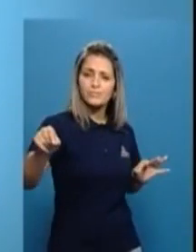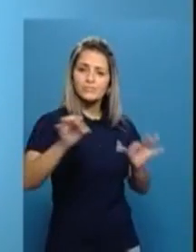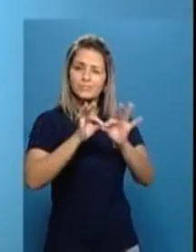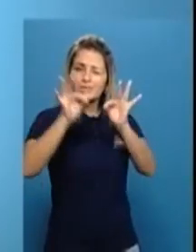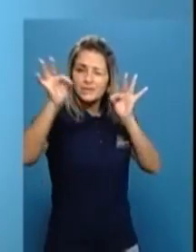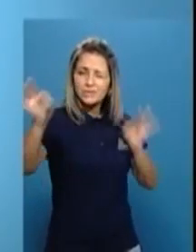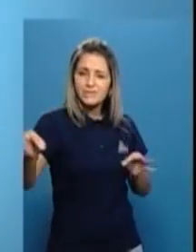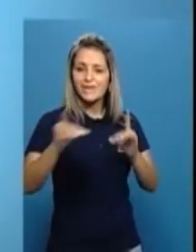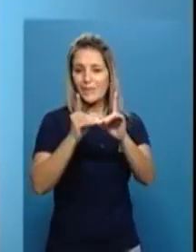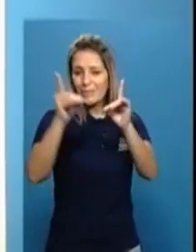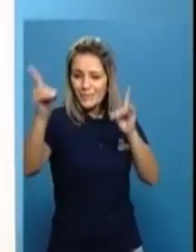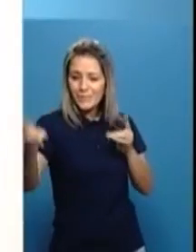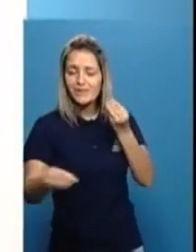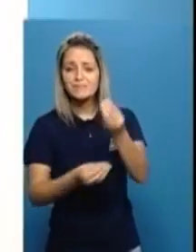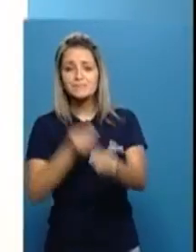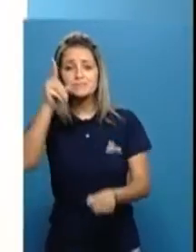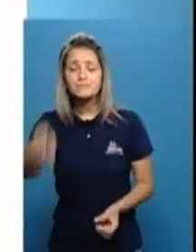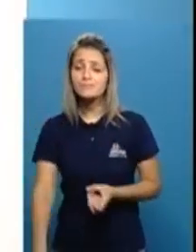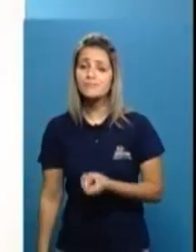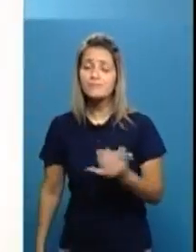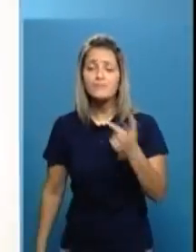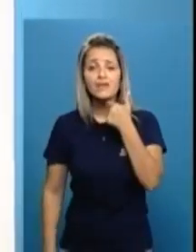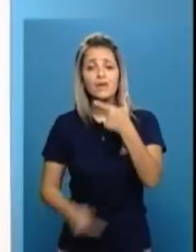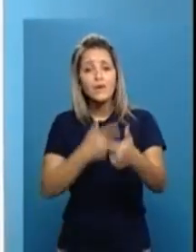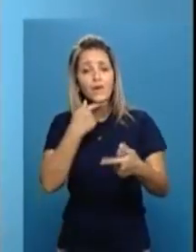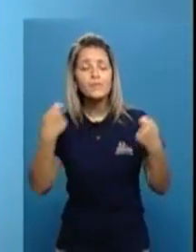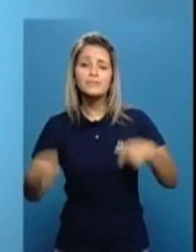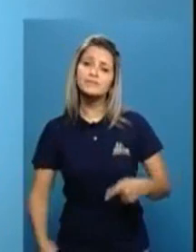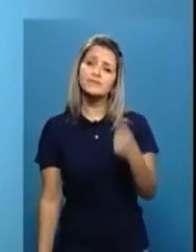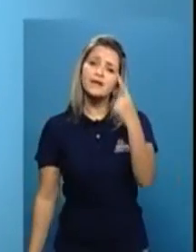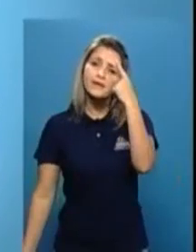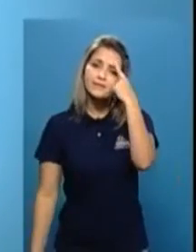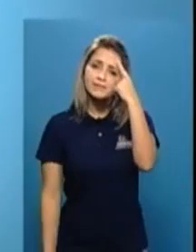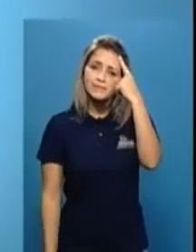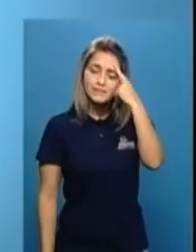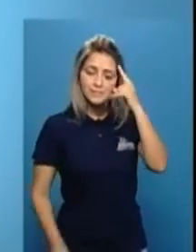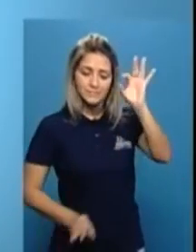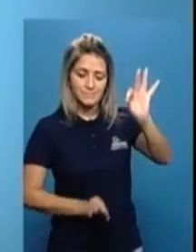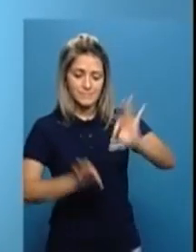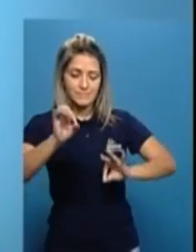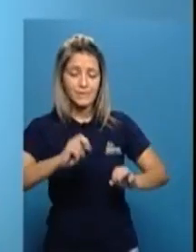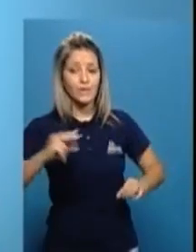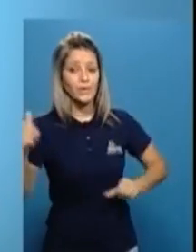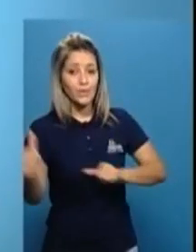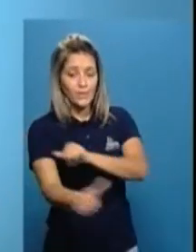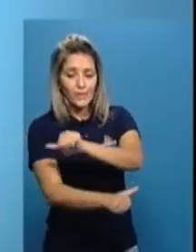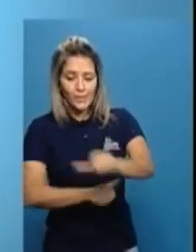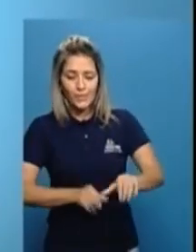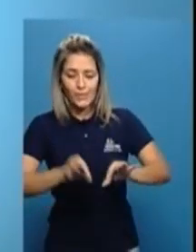Então esses são vários questionamentos a serem feitos para se elaborar ou alterar um layout